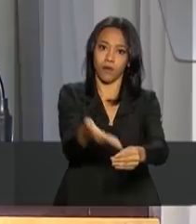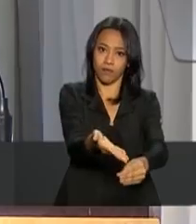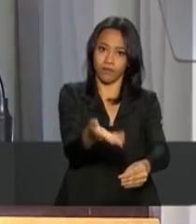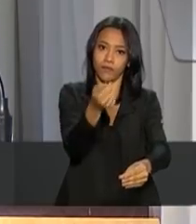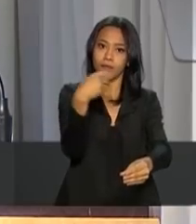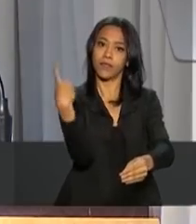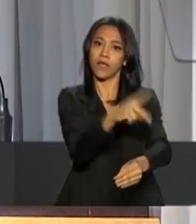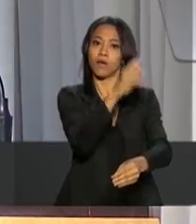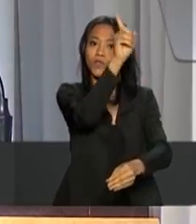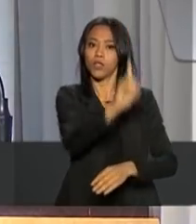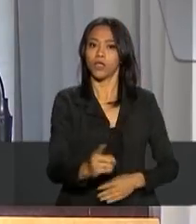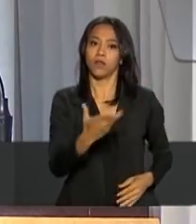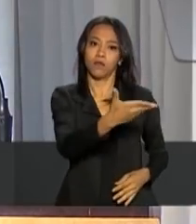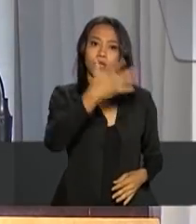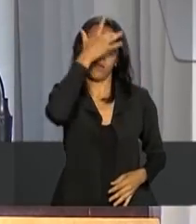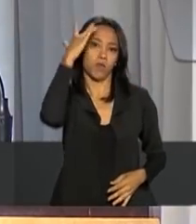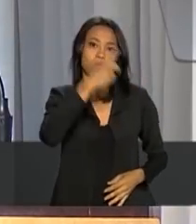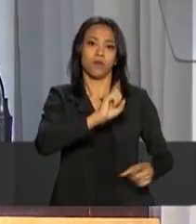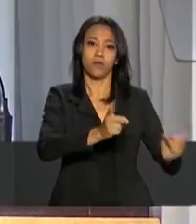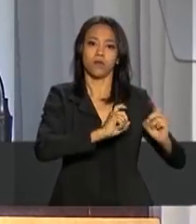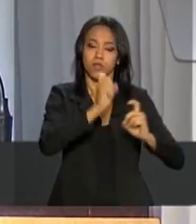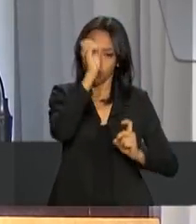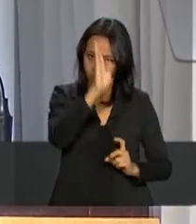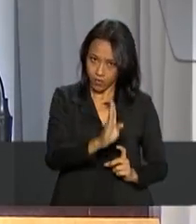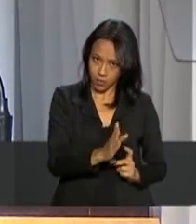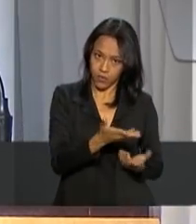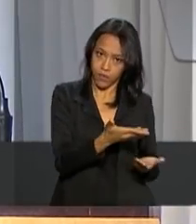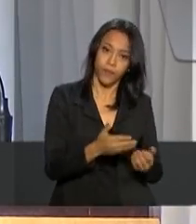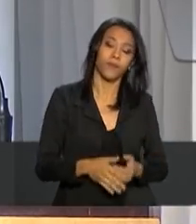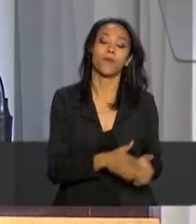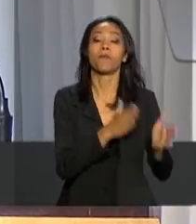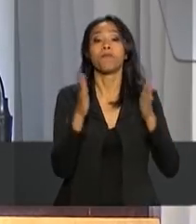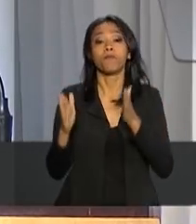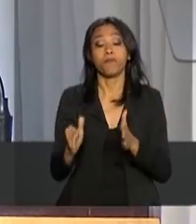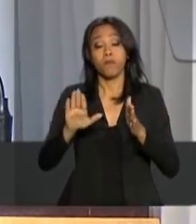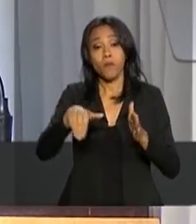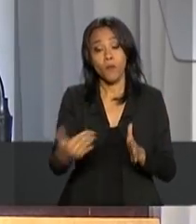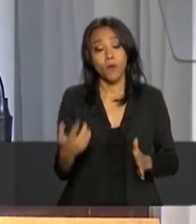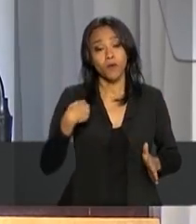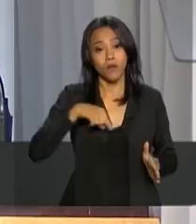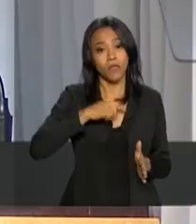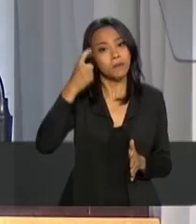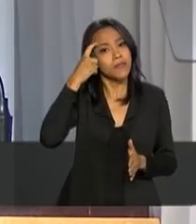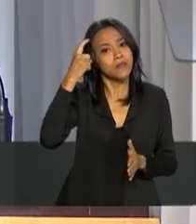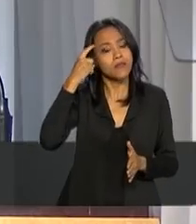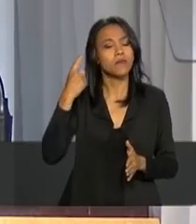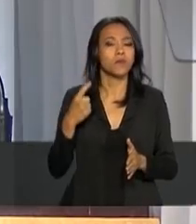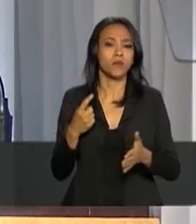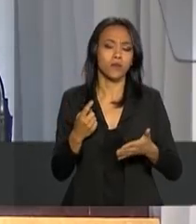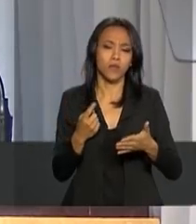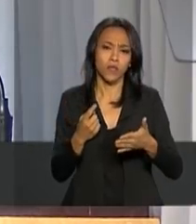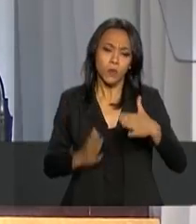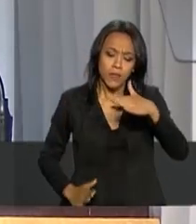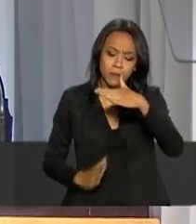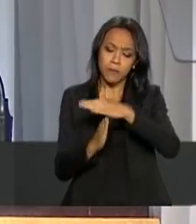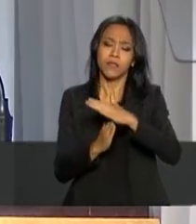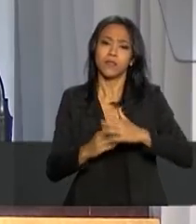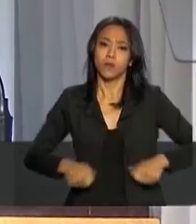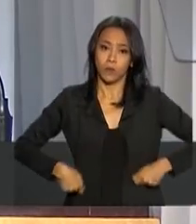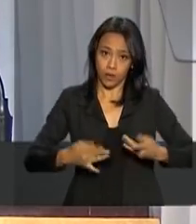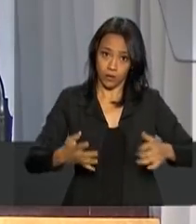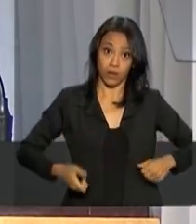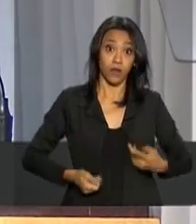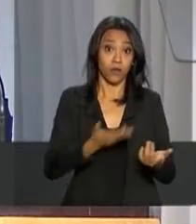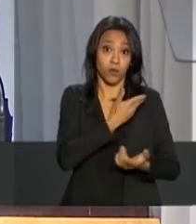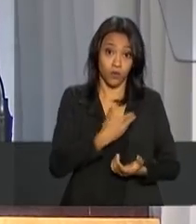Então, digo eu, nós, quando pensamos no teto dos gastos públicos, foi uma coisa até muito responsável, com